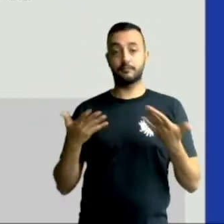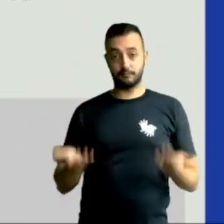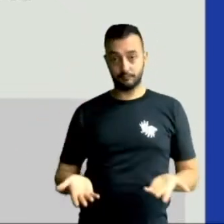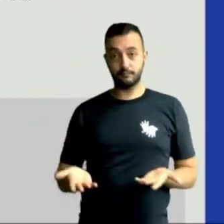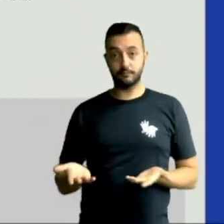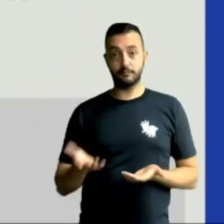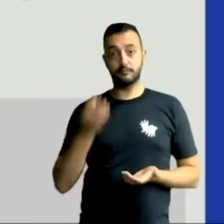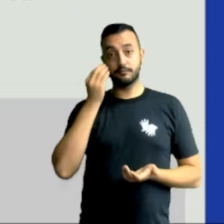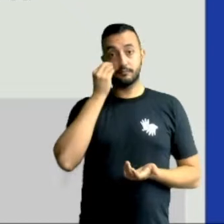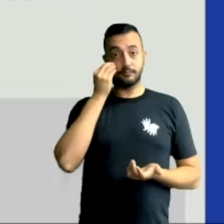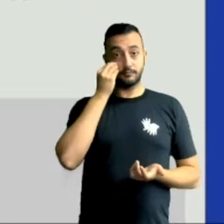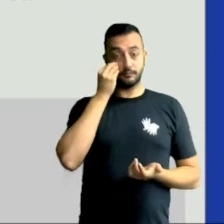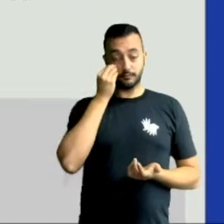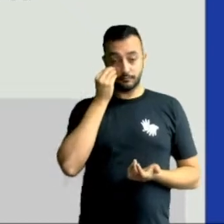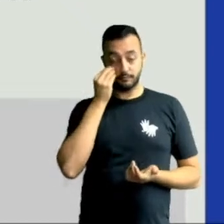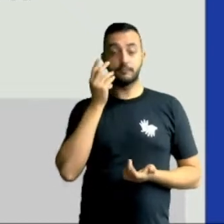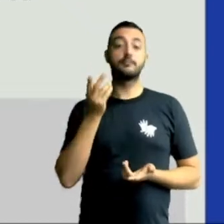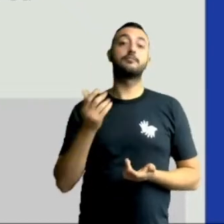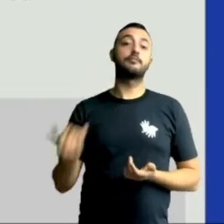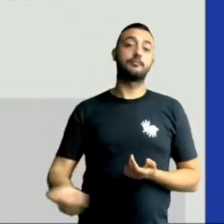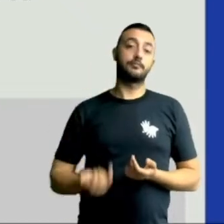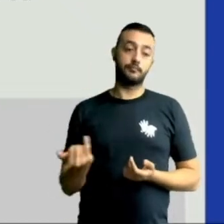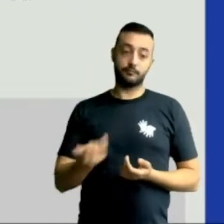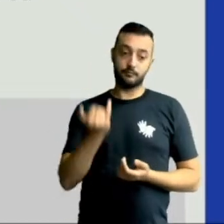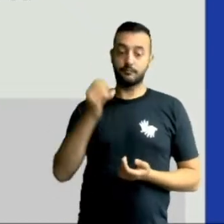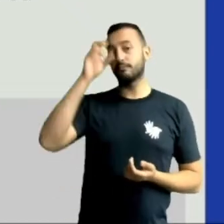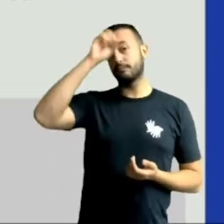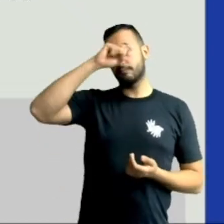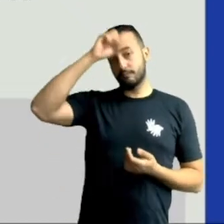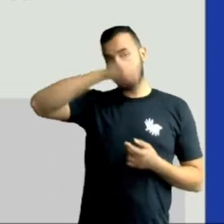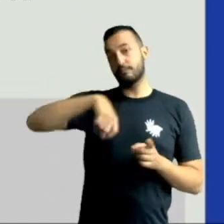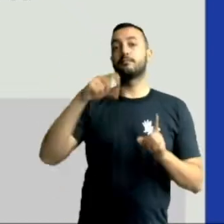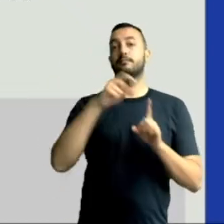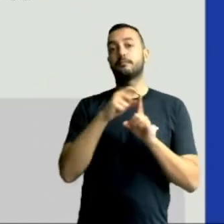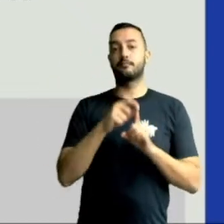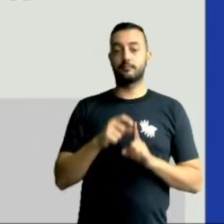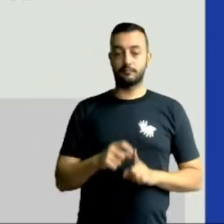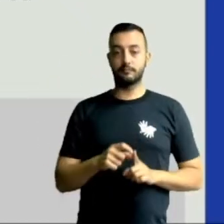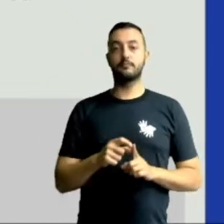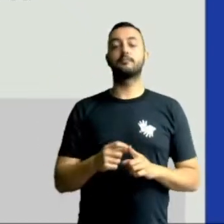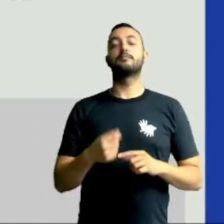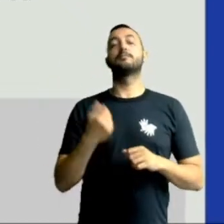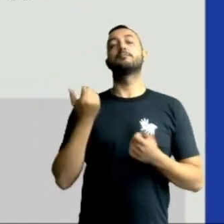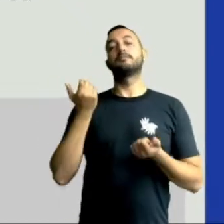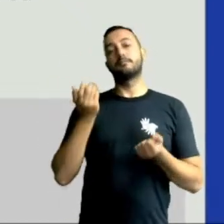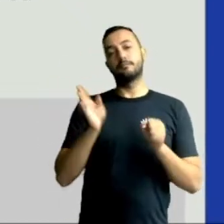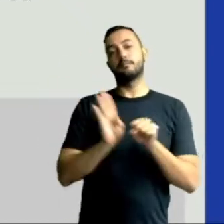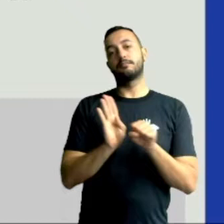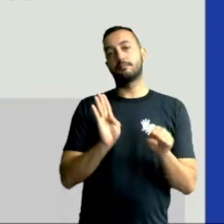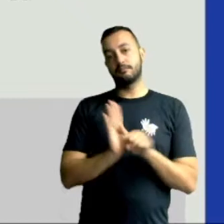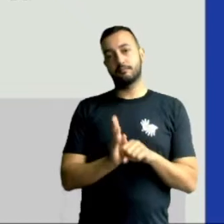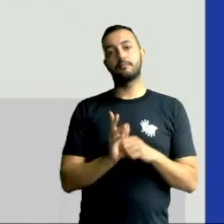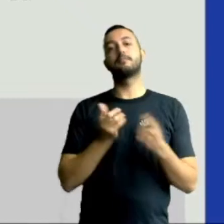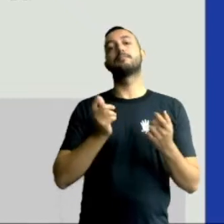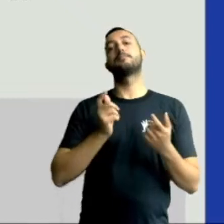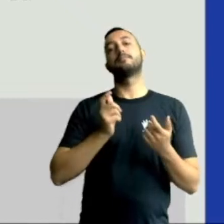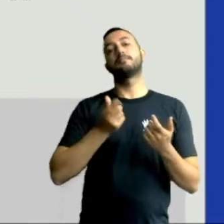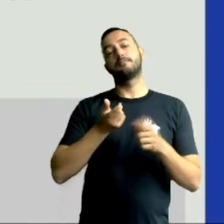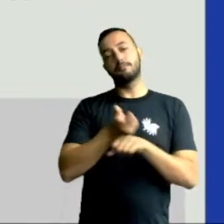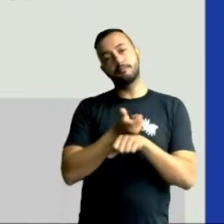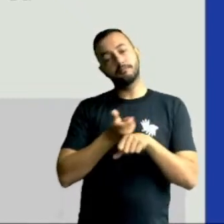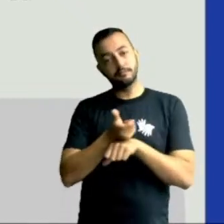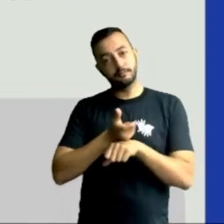gente observa, é de muita relevância aprender as classes de palavras, né, os substantivos, os